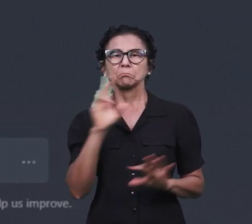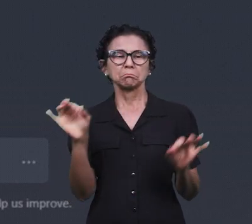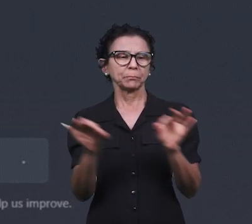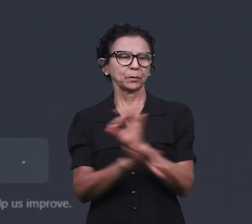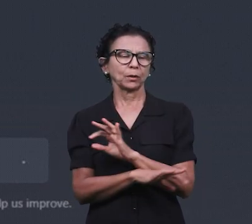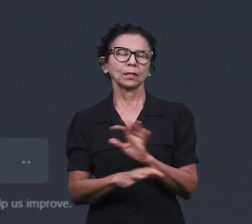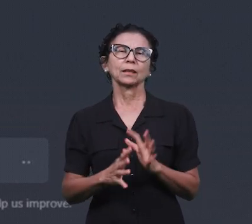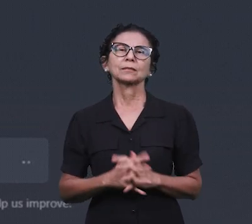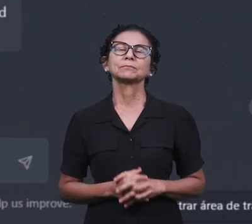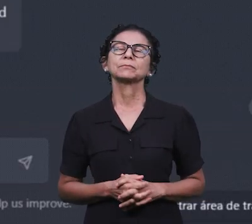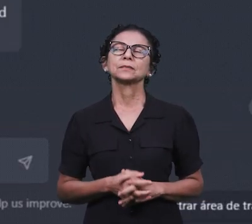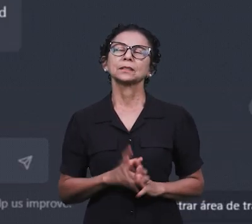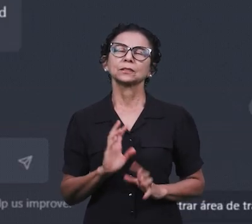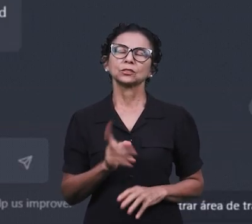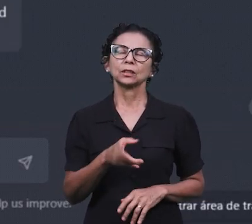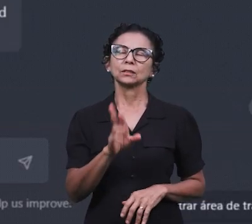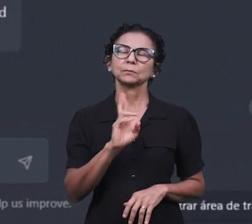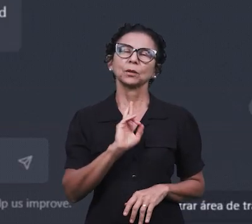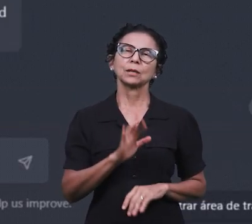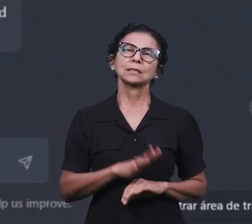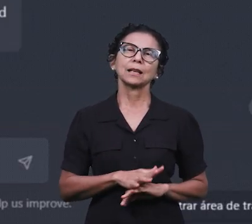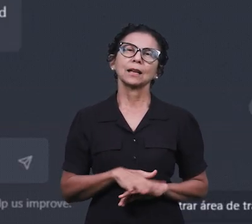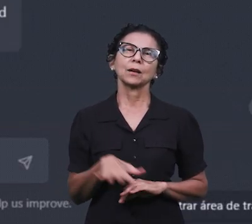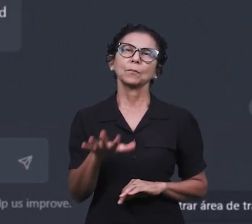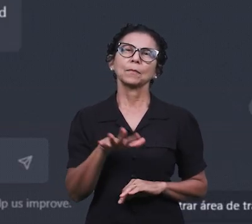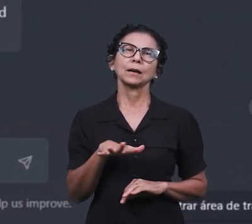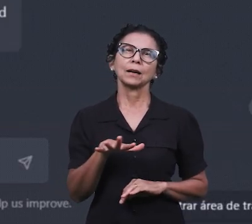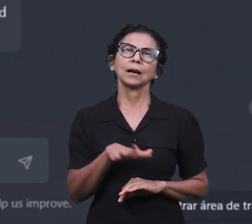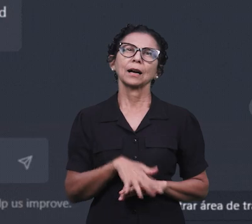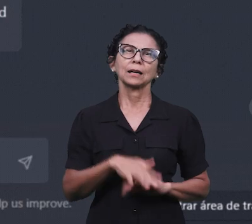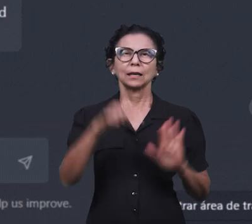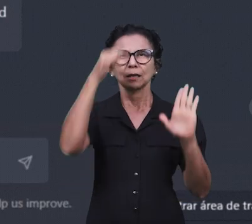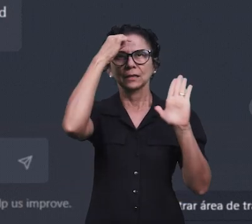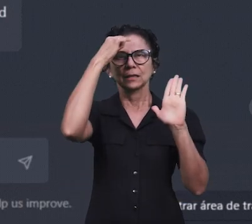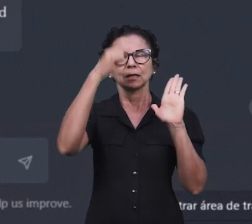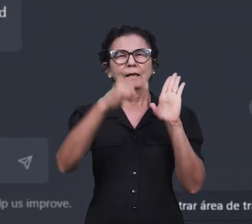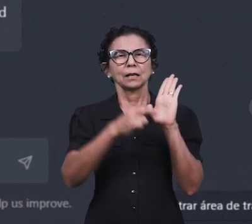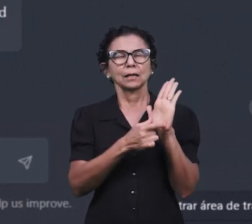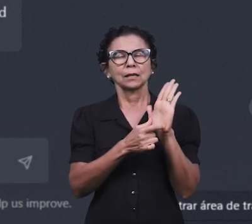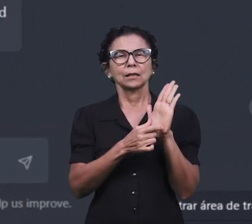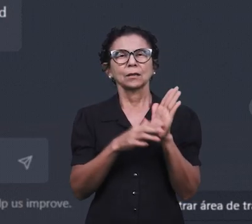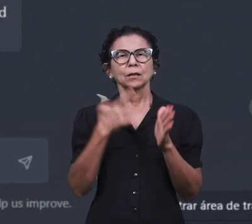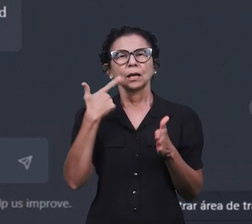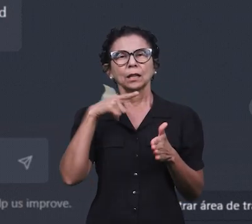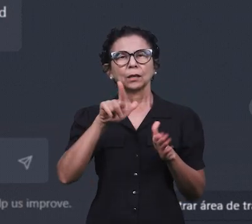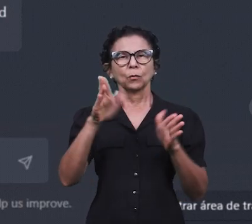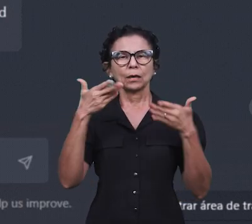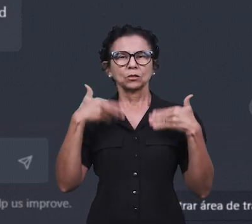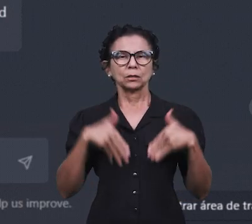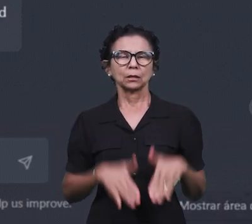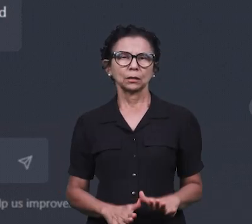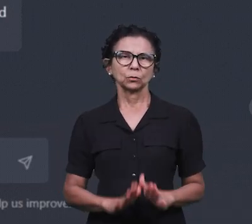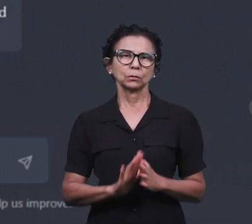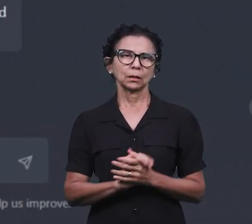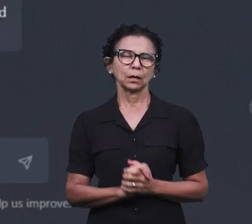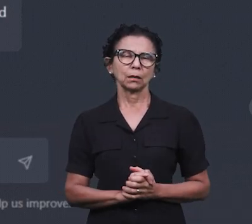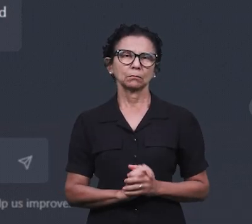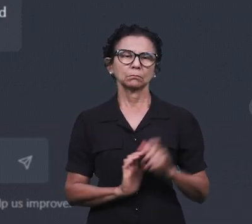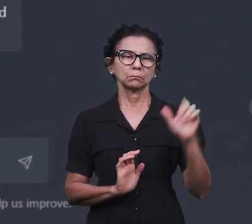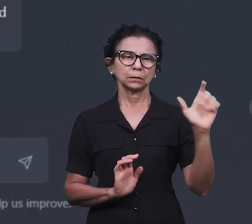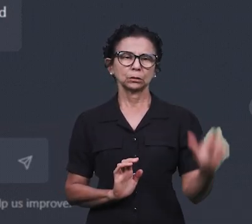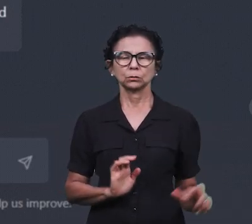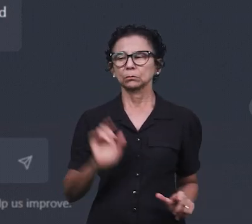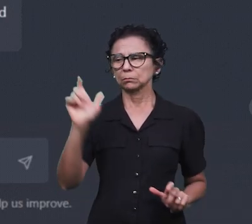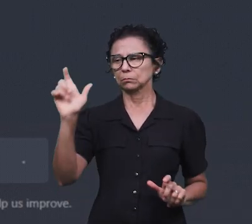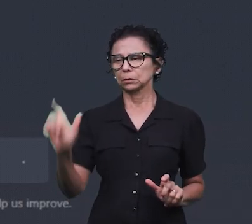É exatamente uma área da inteligência artificial chamada processamento de linguagem natural. É a interação com o ser humano da forma